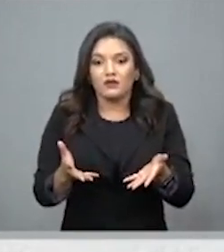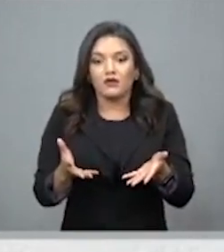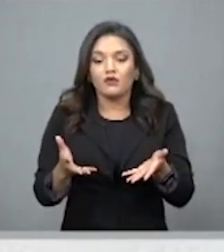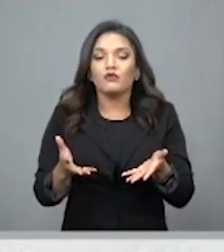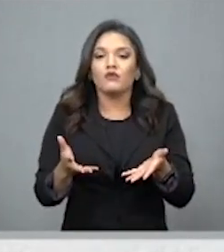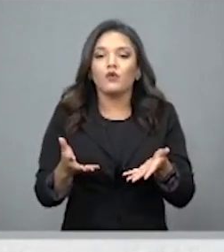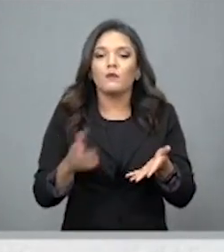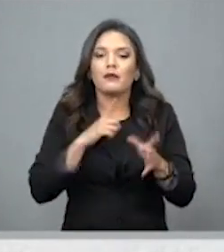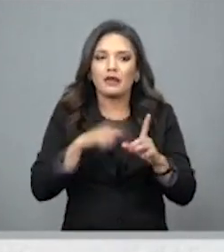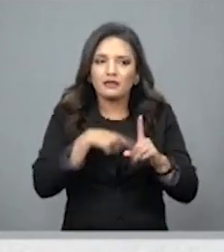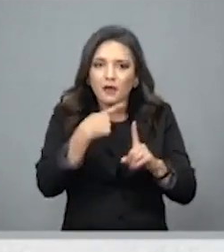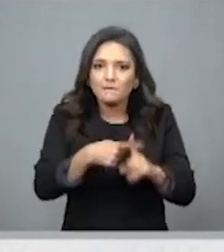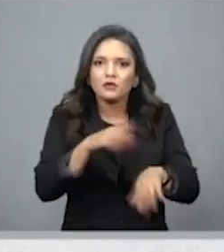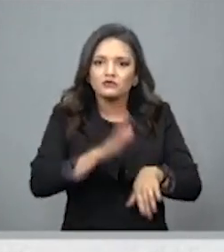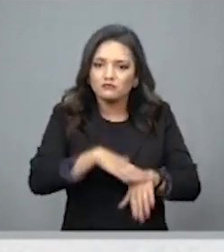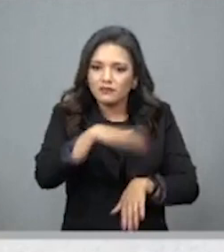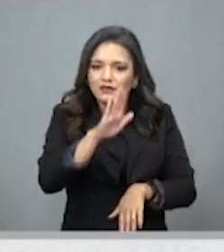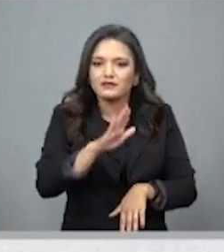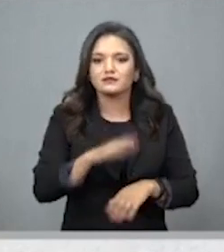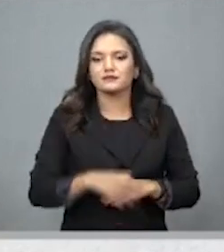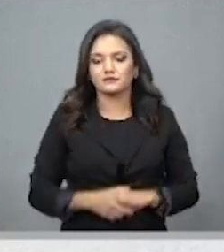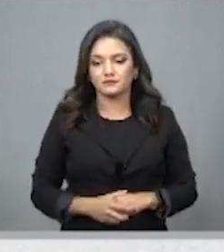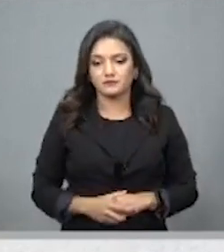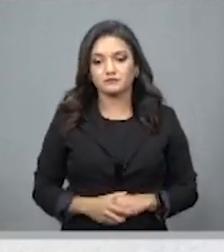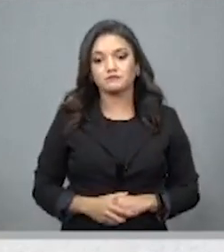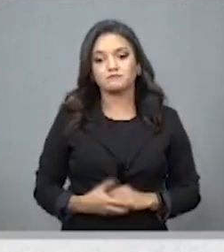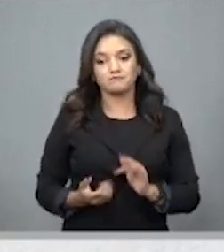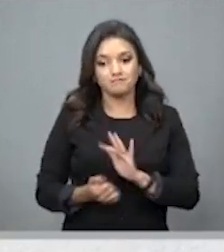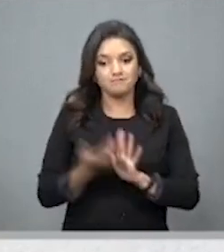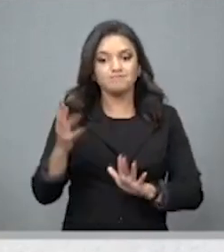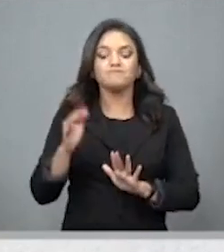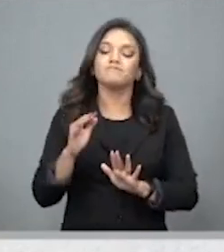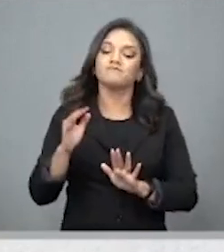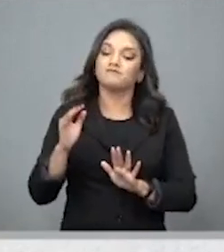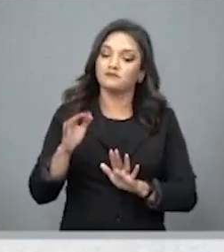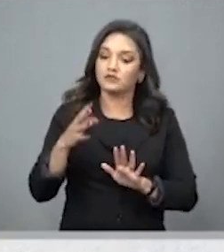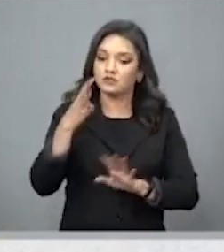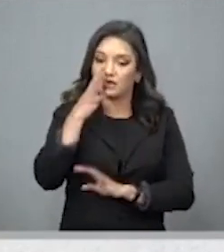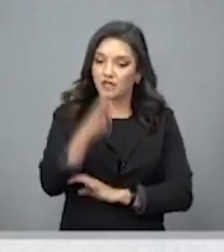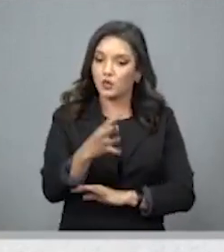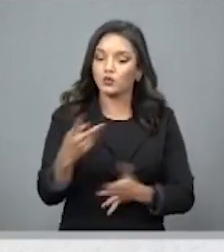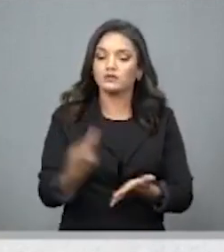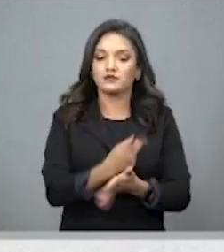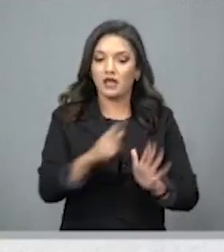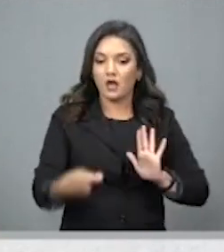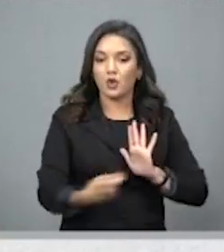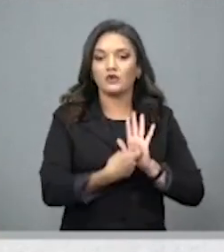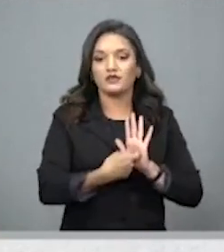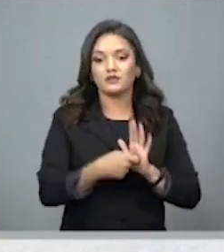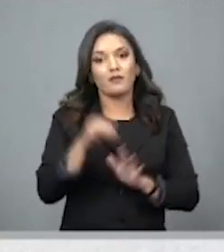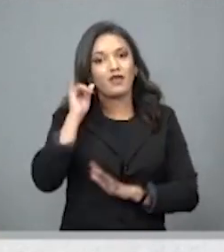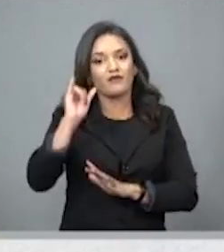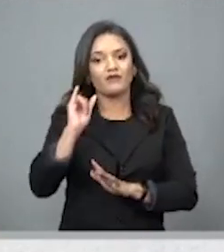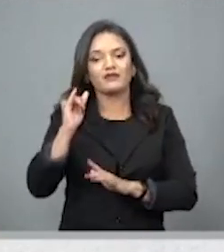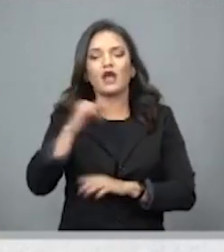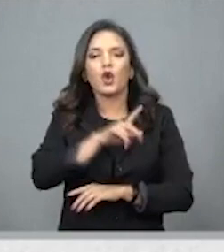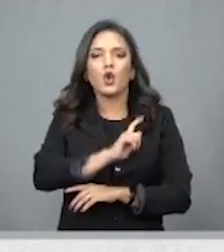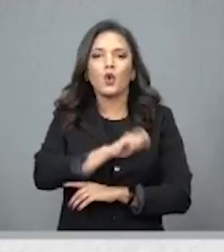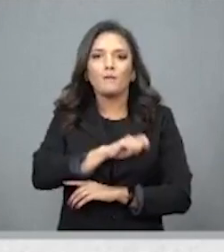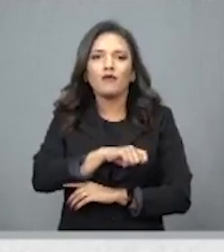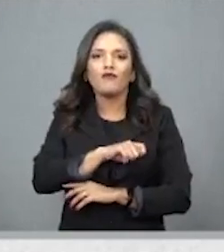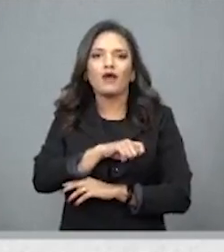tentação como muitos dos seu blog já denunciaram de amplificar o que seja ruim não é